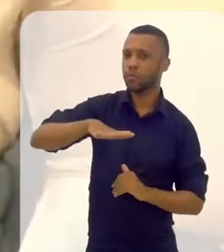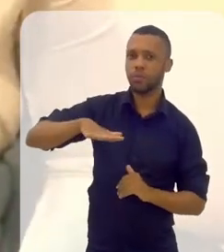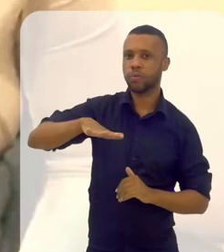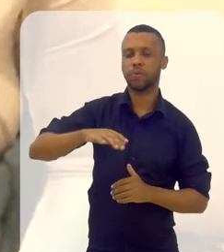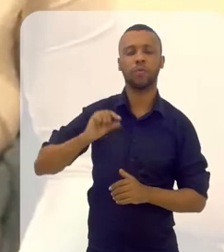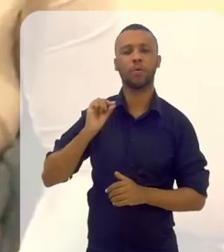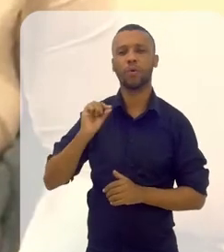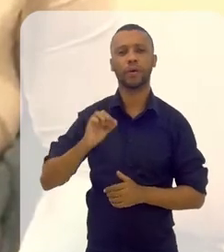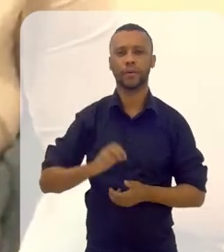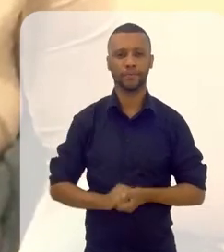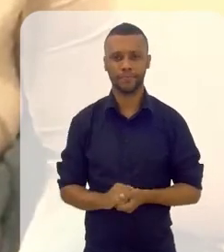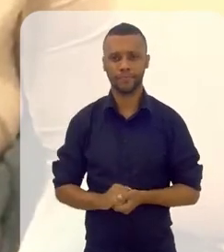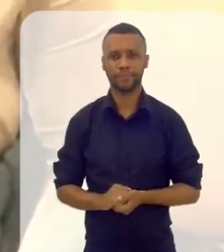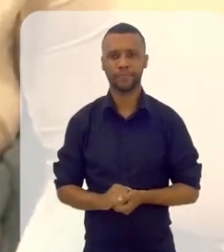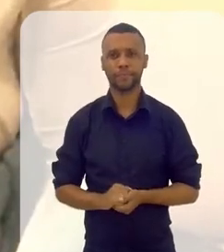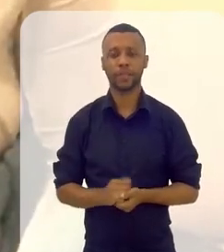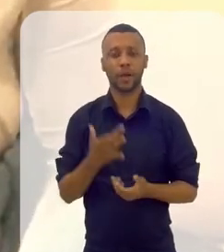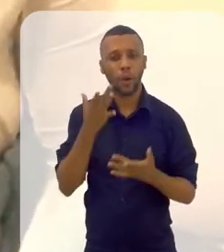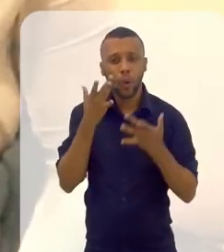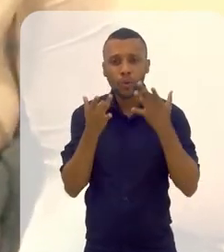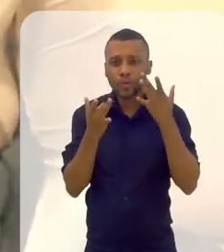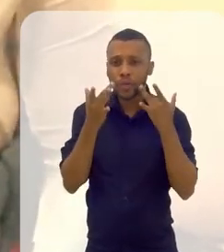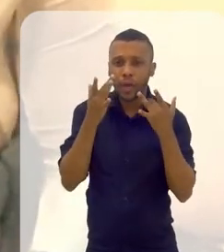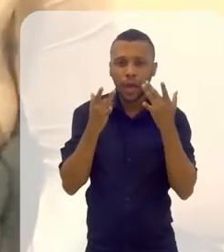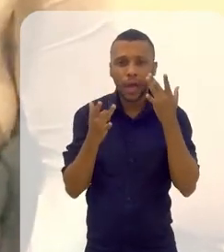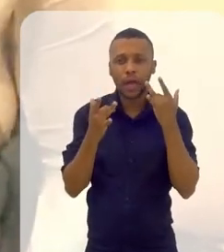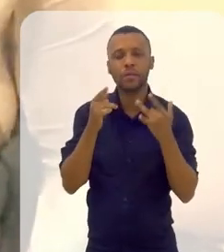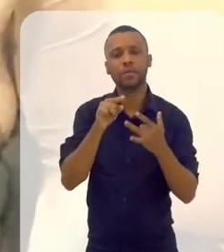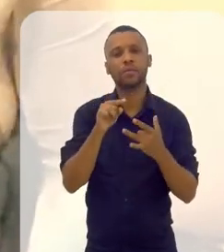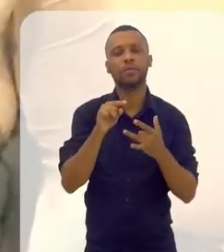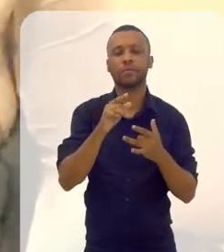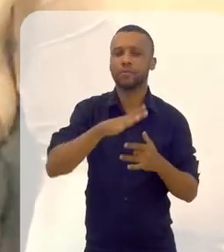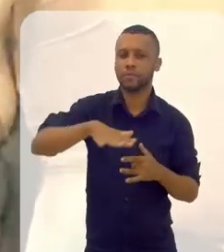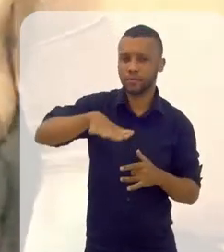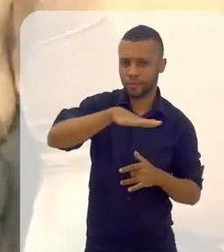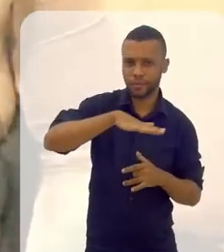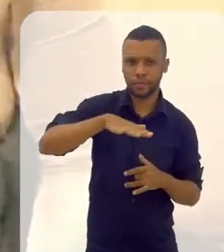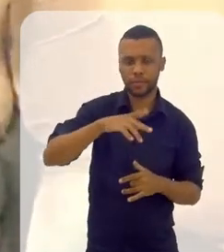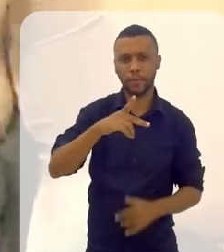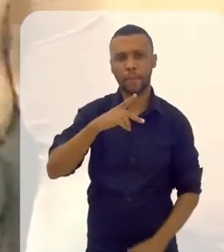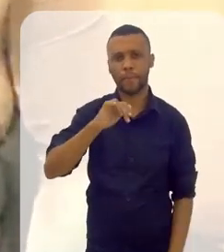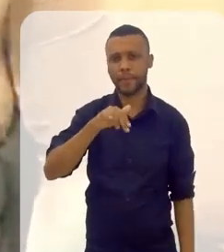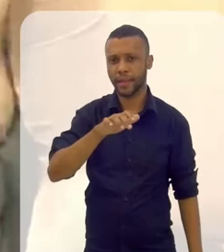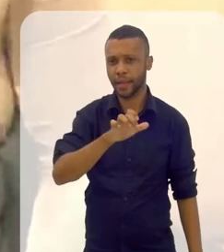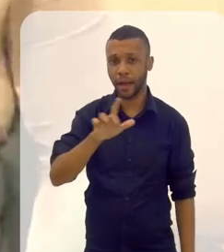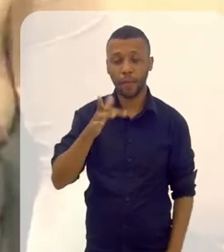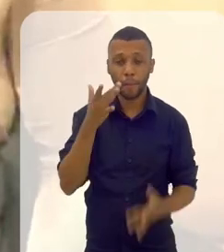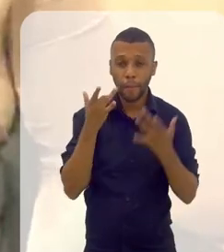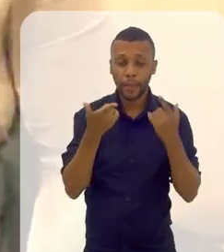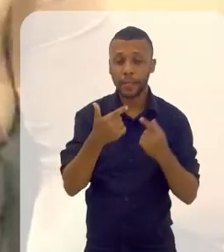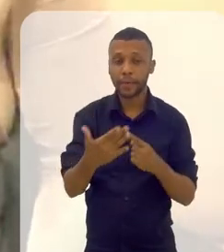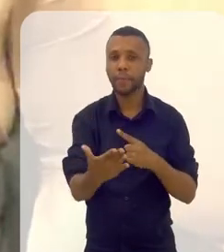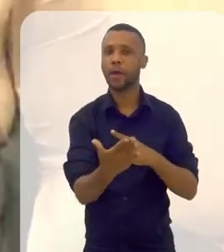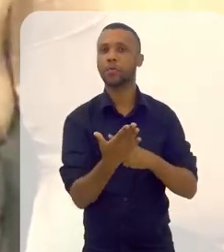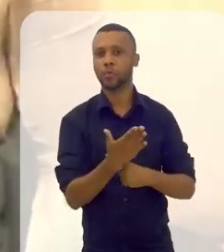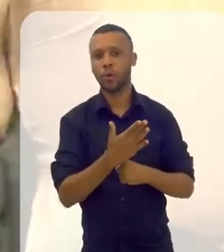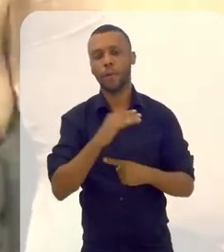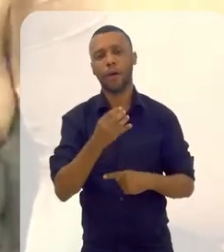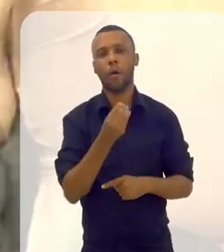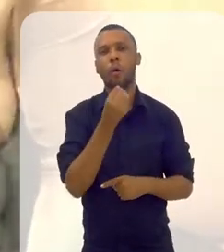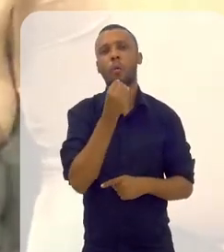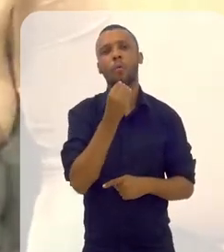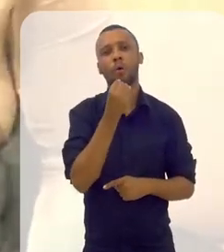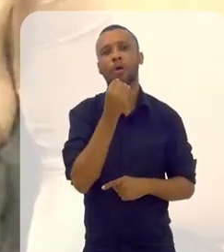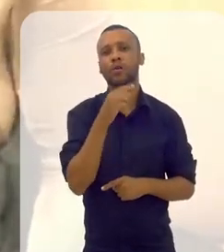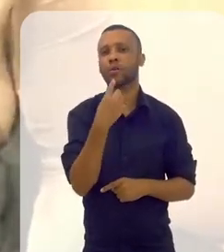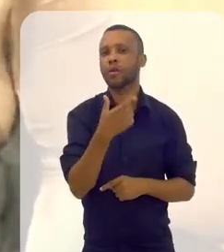foi, no teatro, foi o Pineal, Ritual Cênico. Foi uma peça que me abriu muitas portas. A